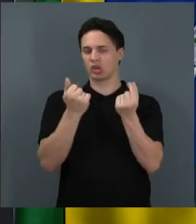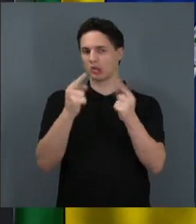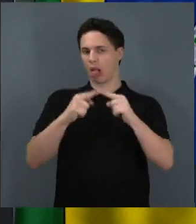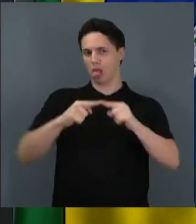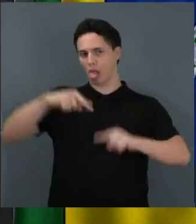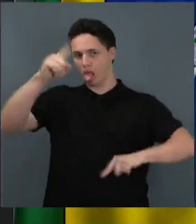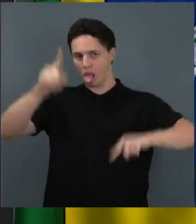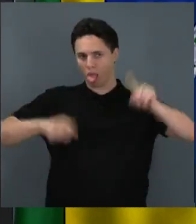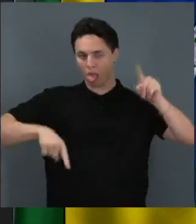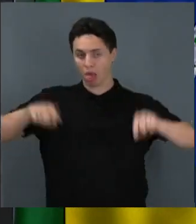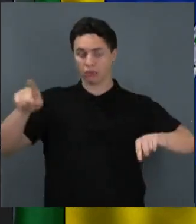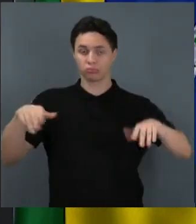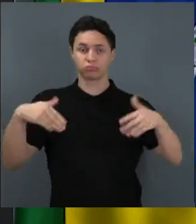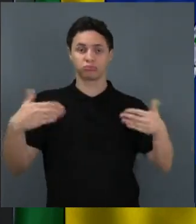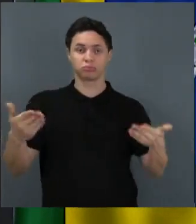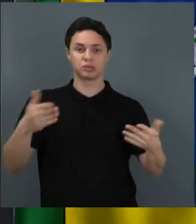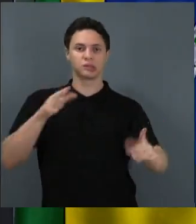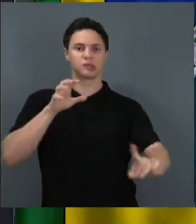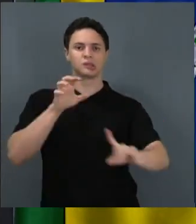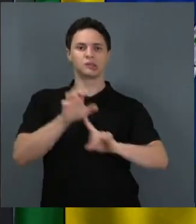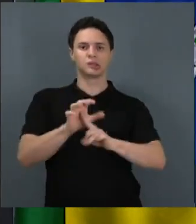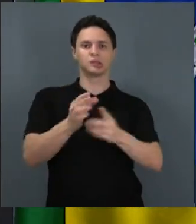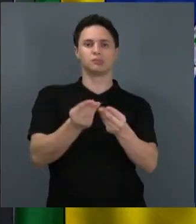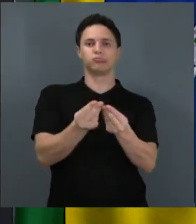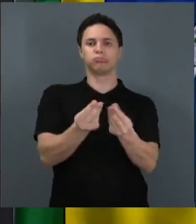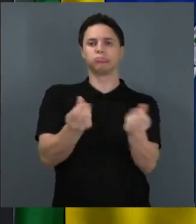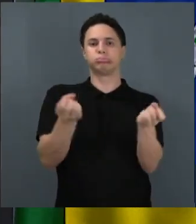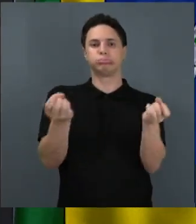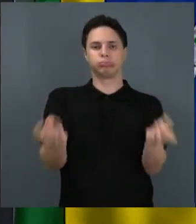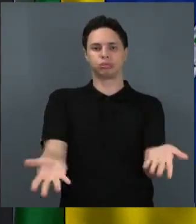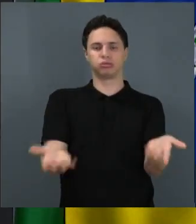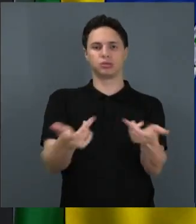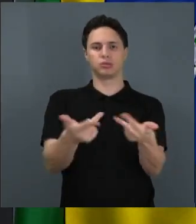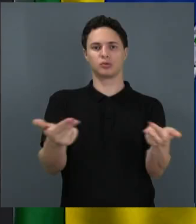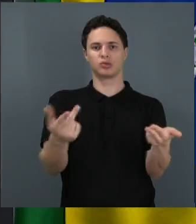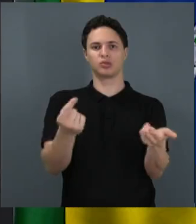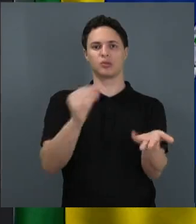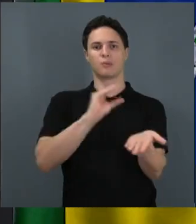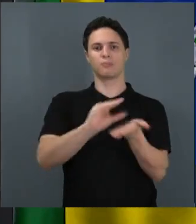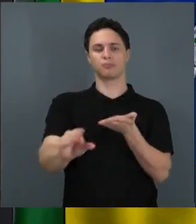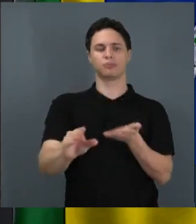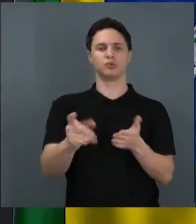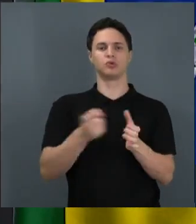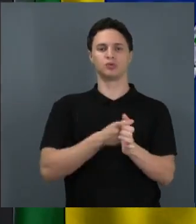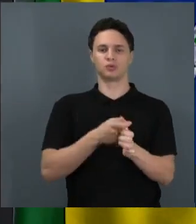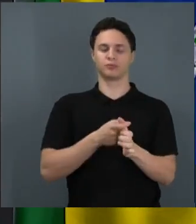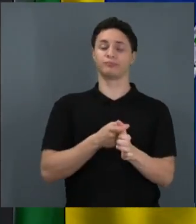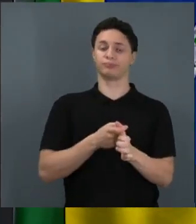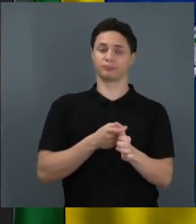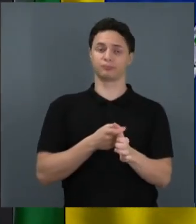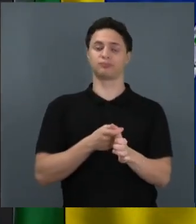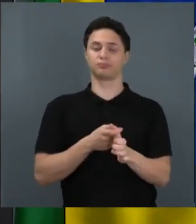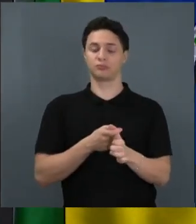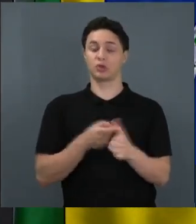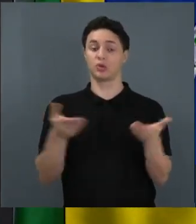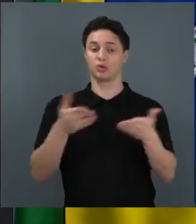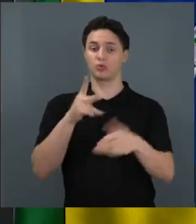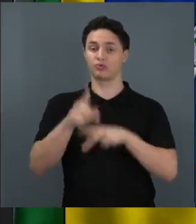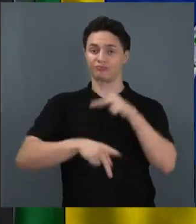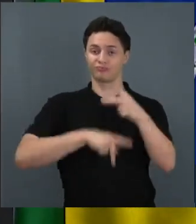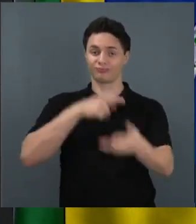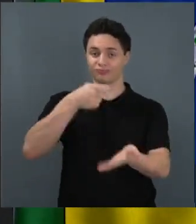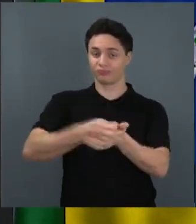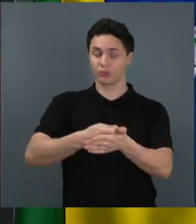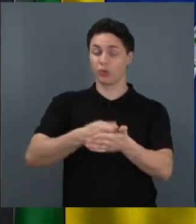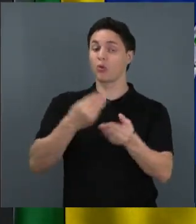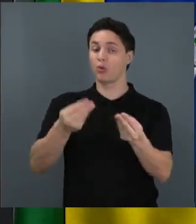resultaram em cadáveres insepultos que estão sendo pagos pelo conjunto da sociedade através dos seus